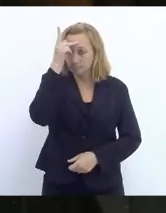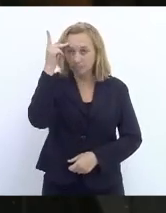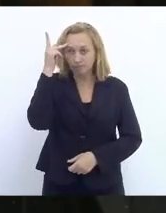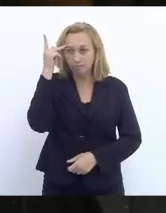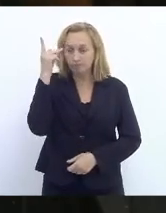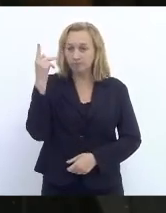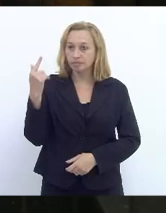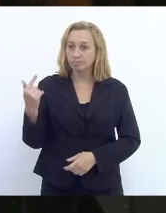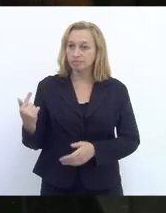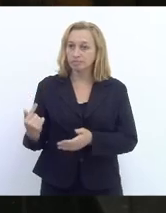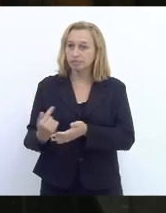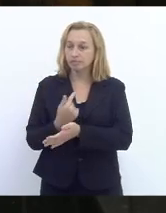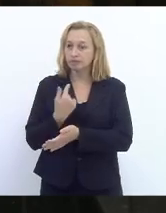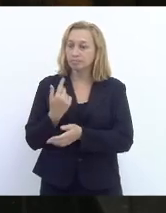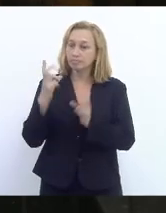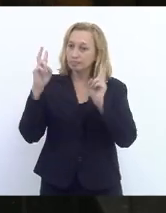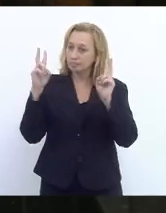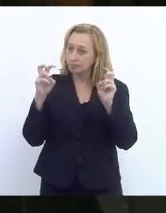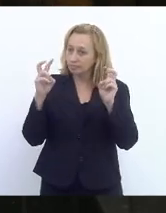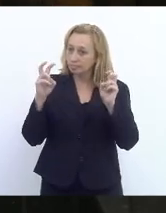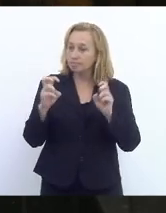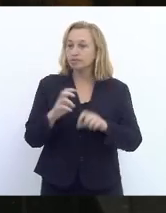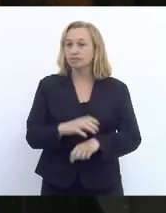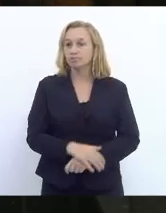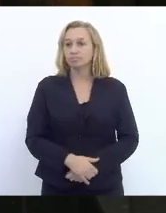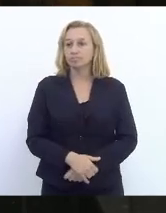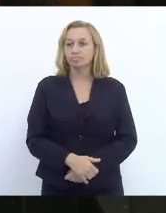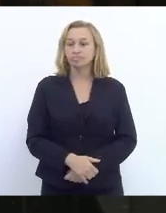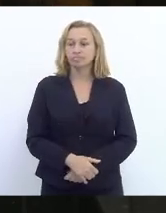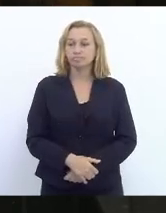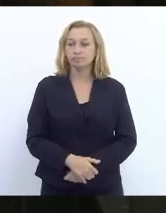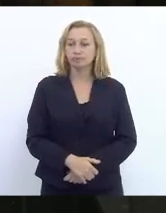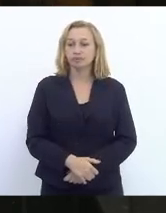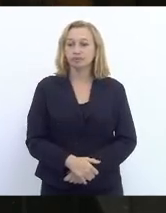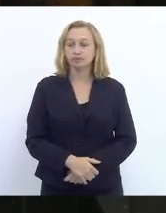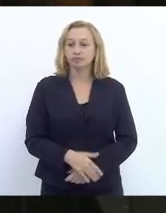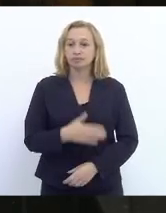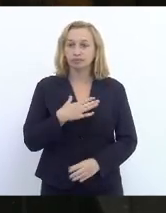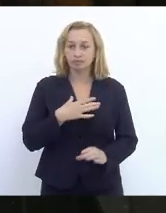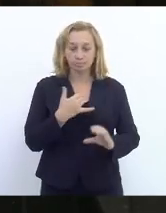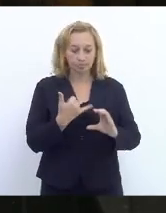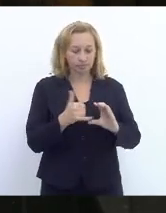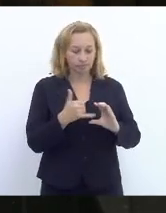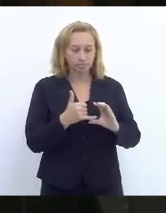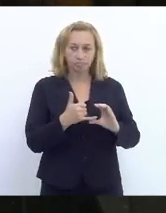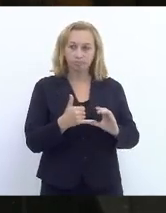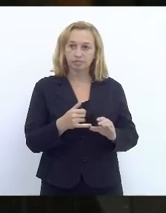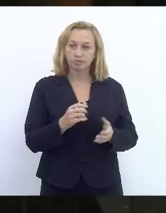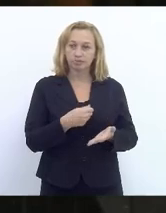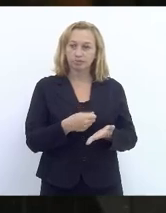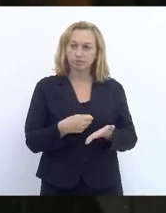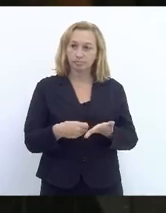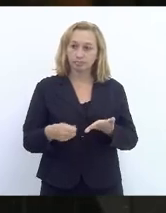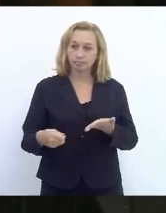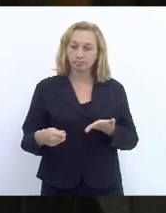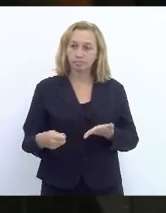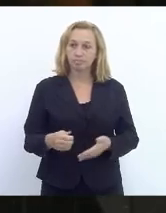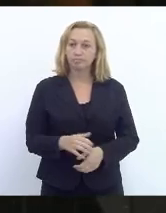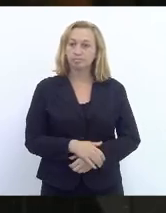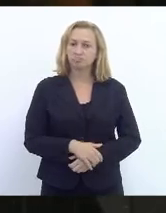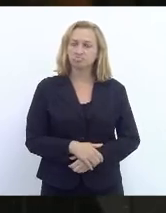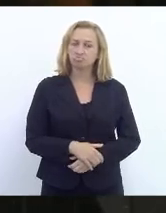que me argutia sobre essa questão eu no meu Zap escreveu o seguinte